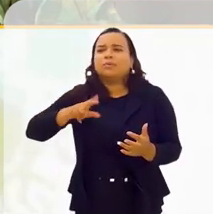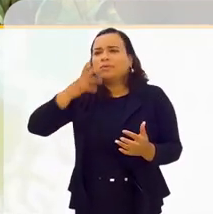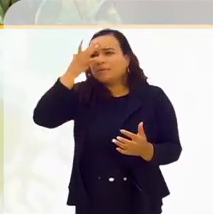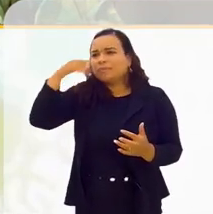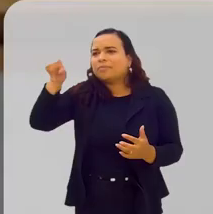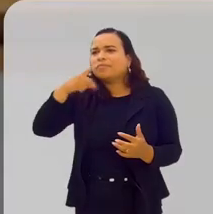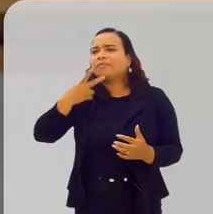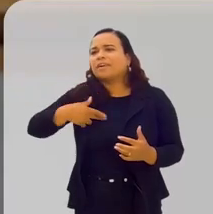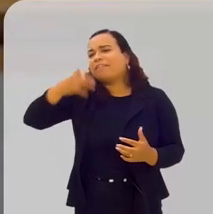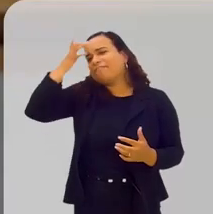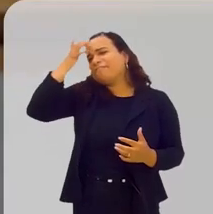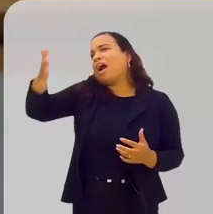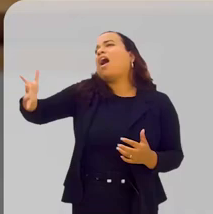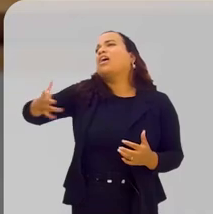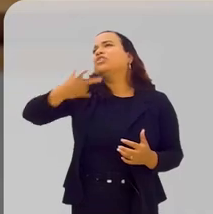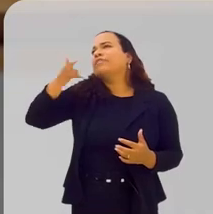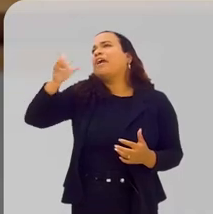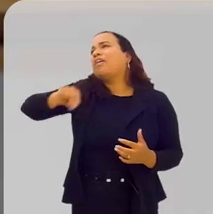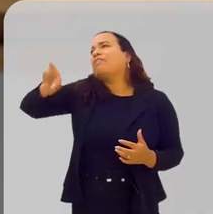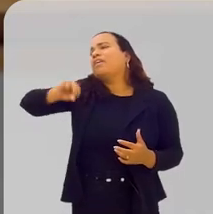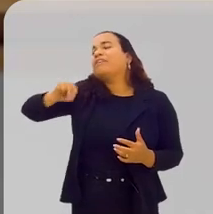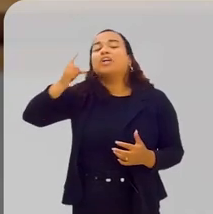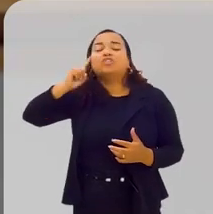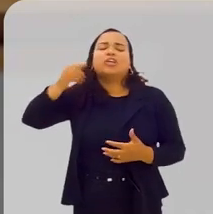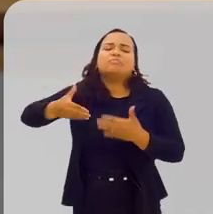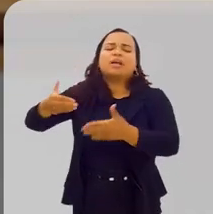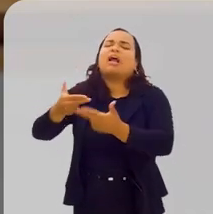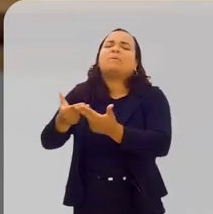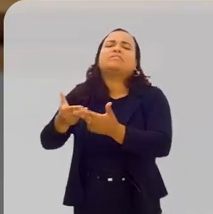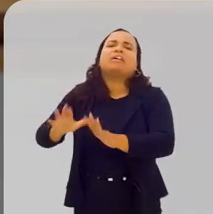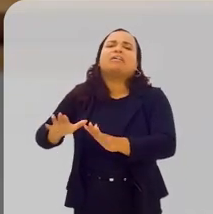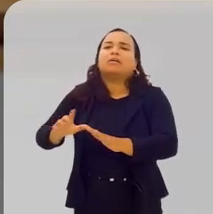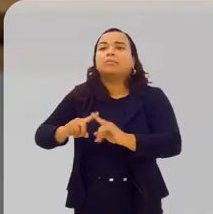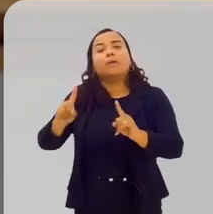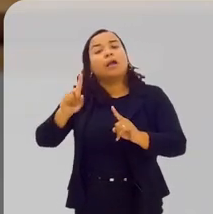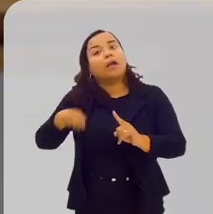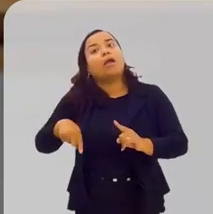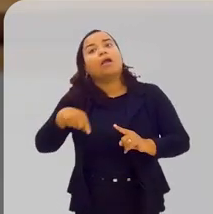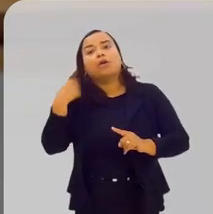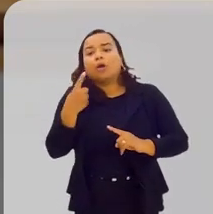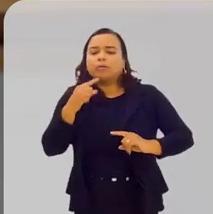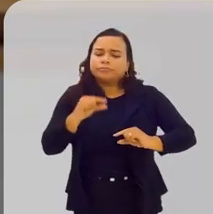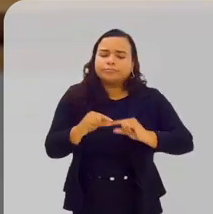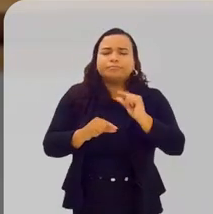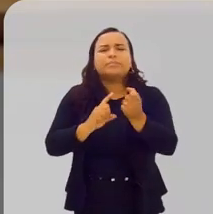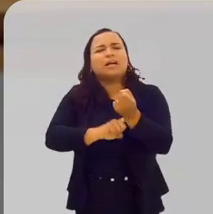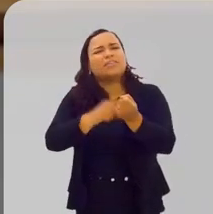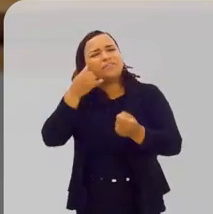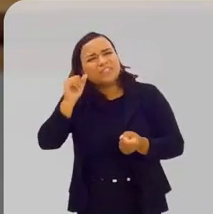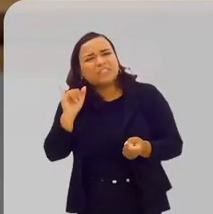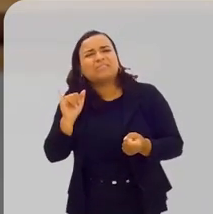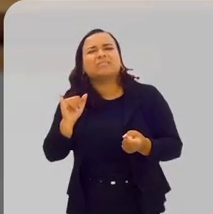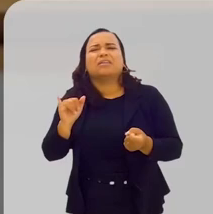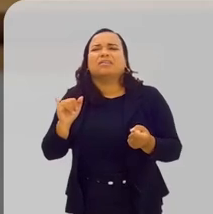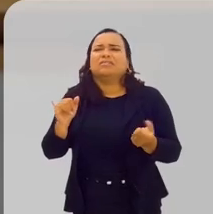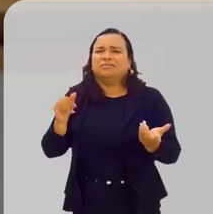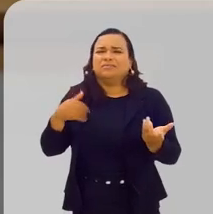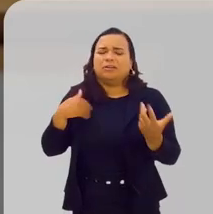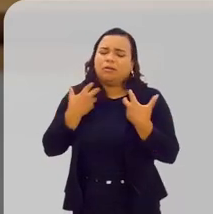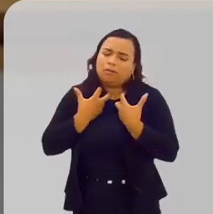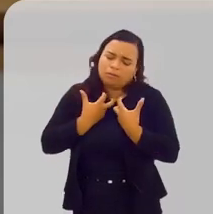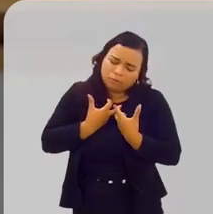tão quanto as pessoas falam Ah é fácil dizer um dia de cada vez mas é para sair do buraco para não se estressar